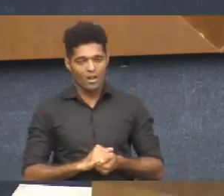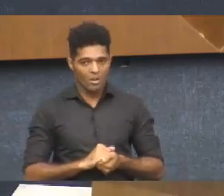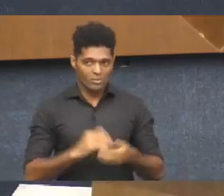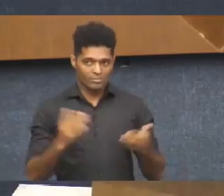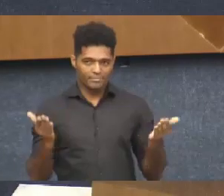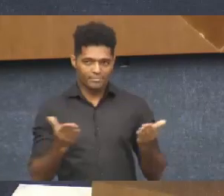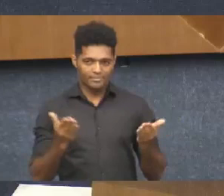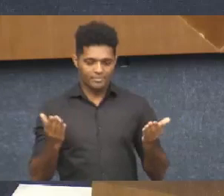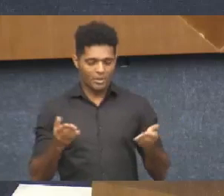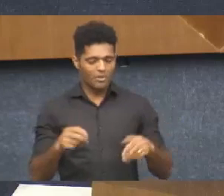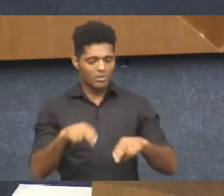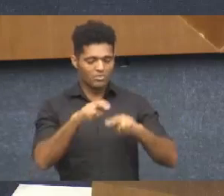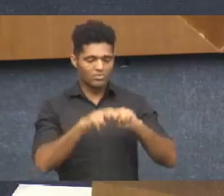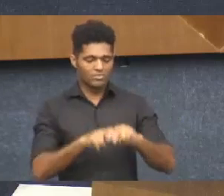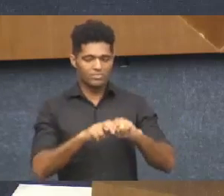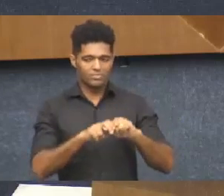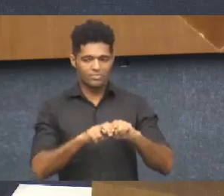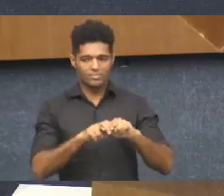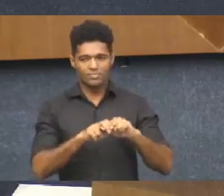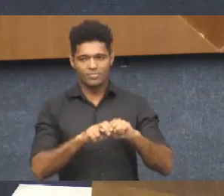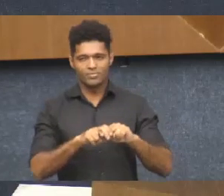Convidamos a todos que se assentem.